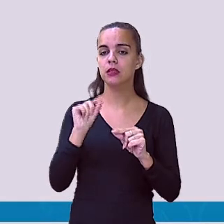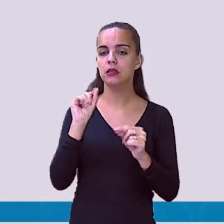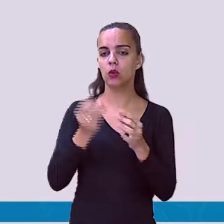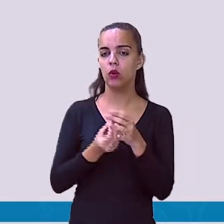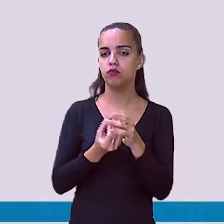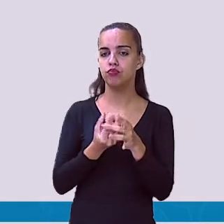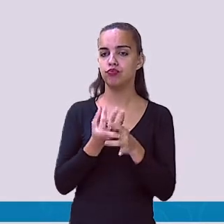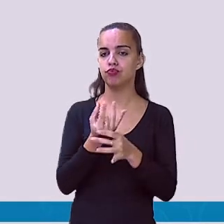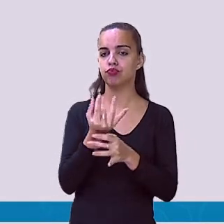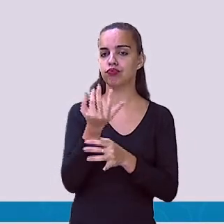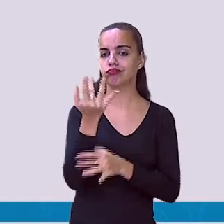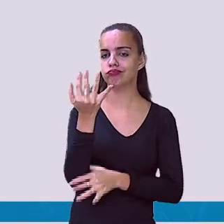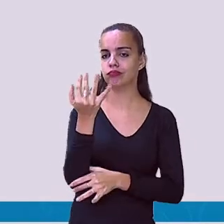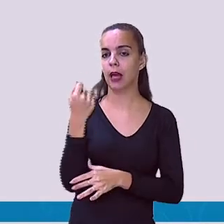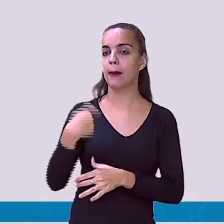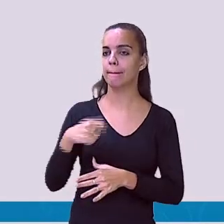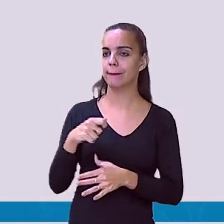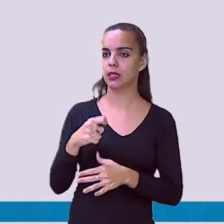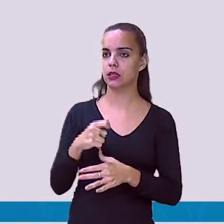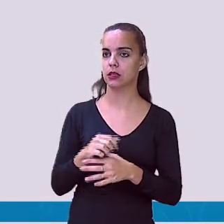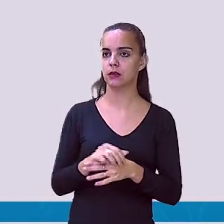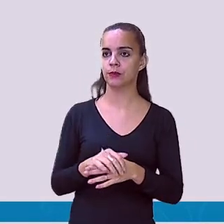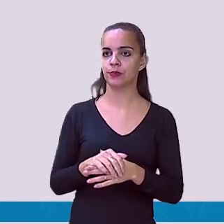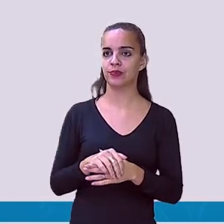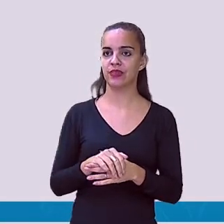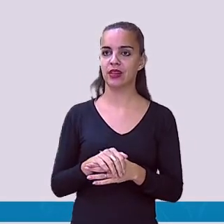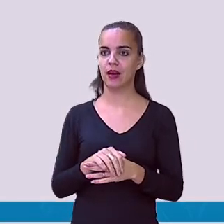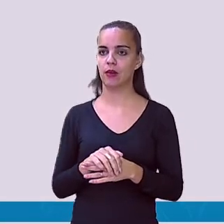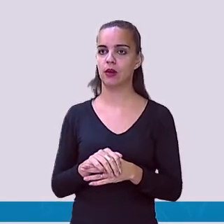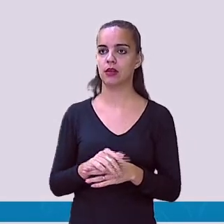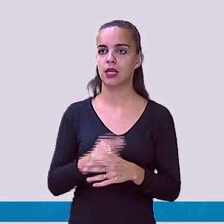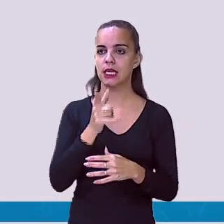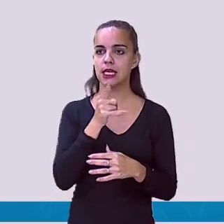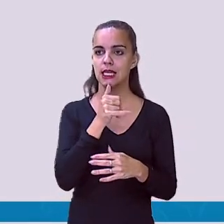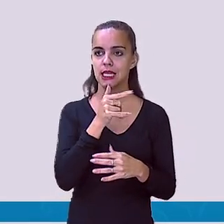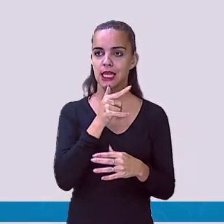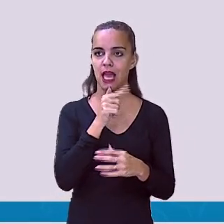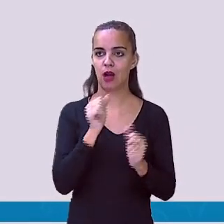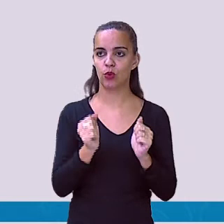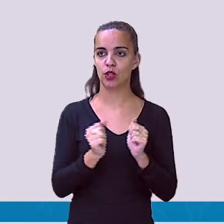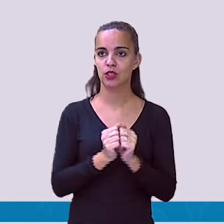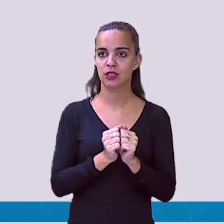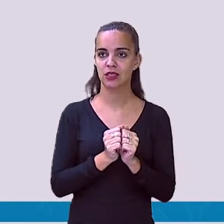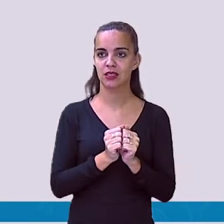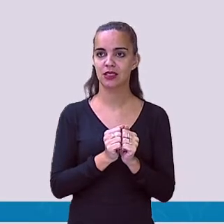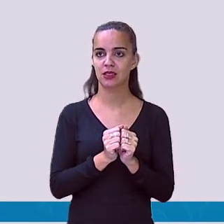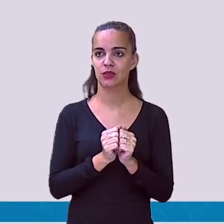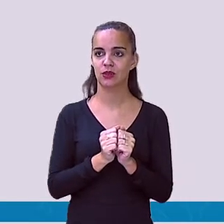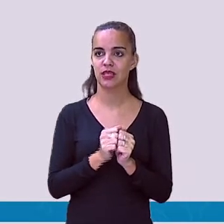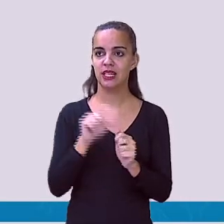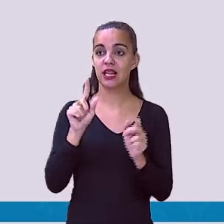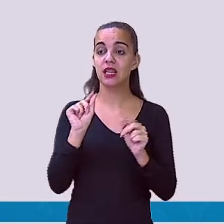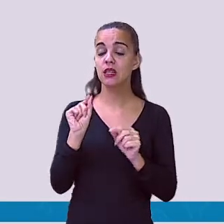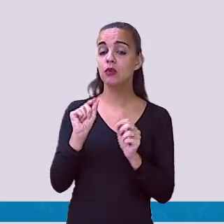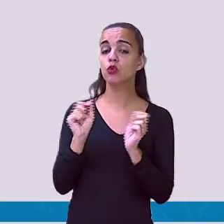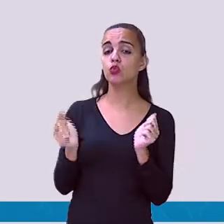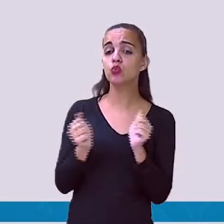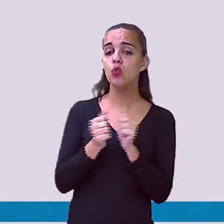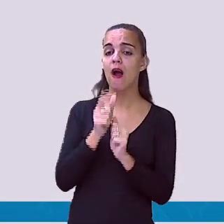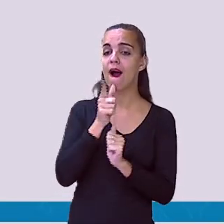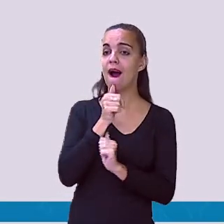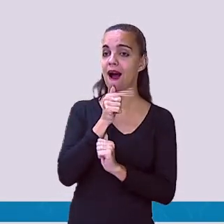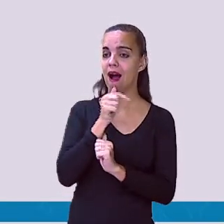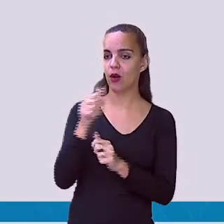quem será separado? Vamos separar água da acetona. Olha